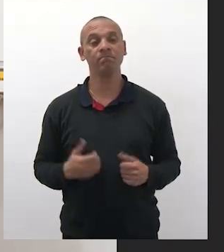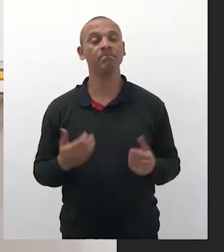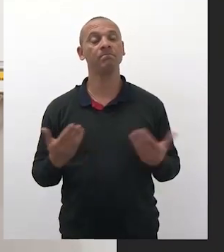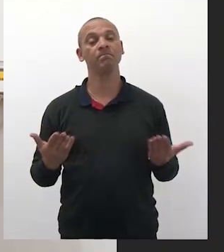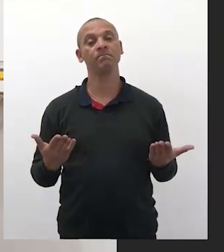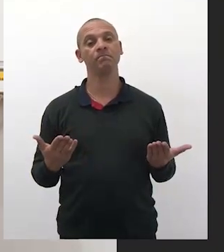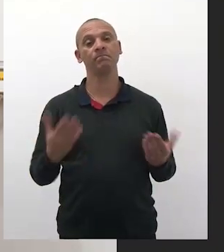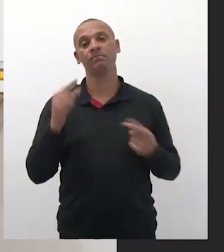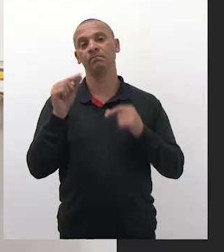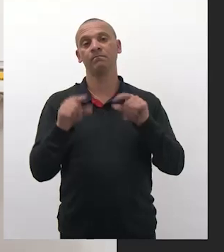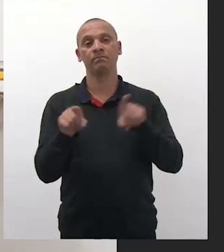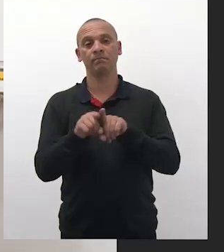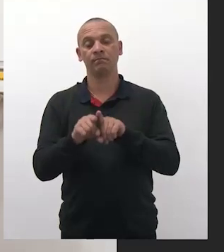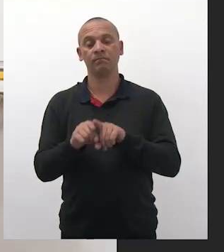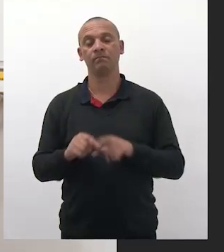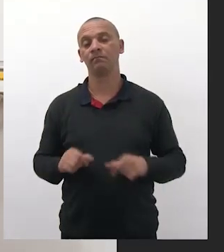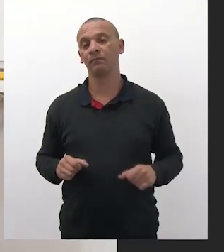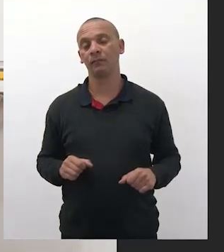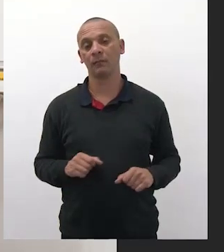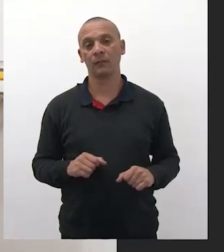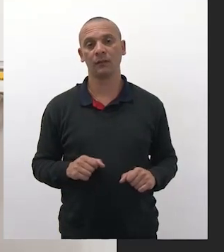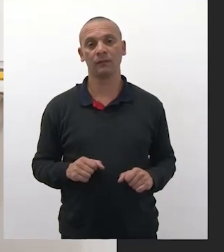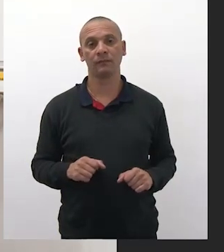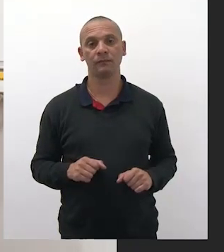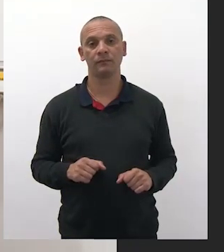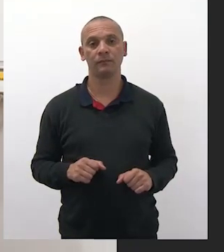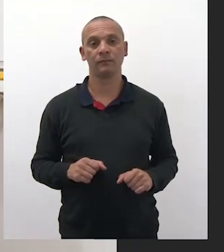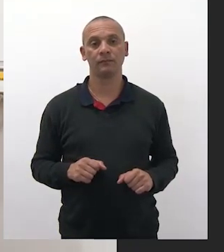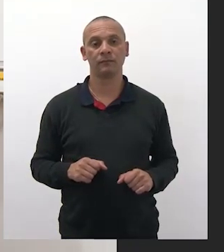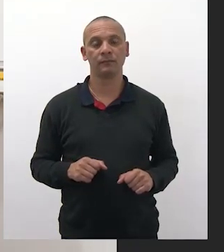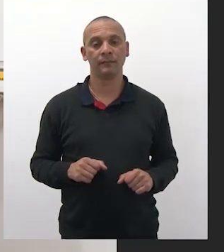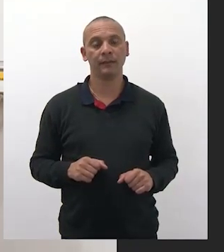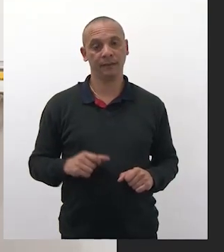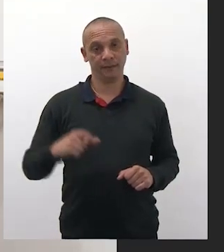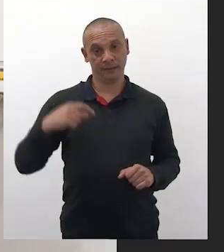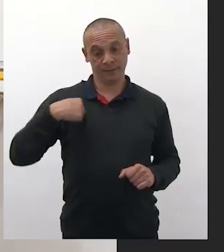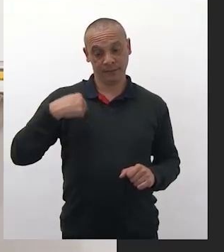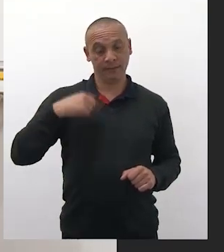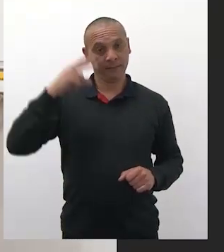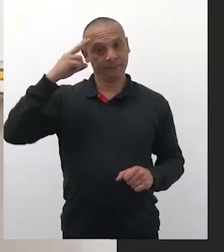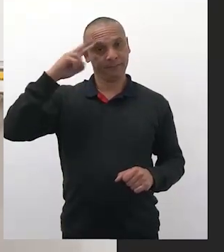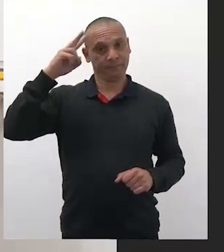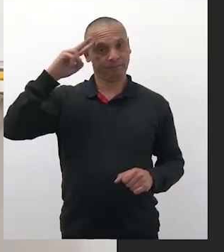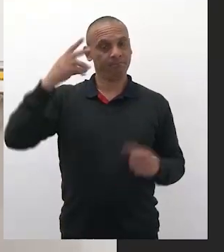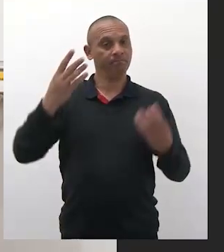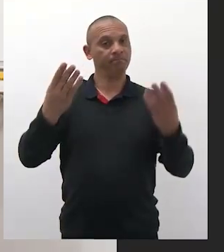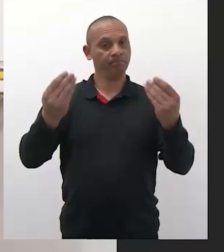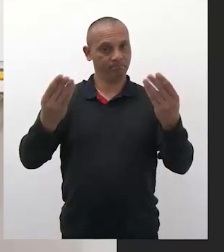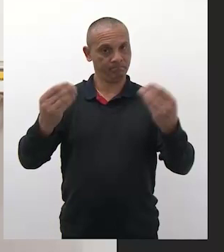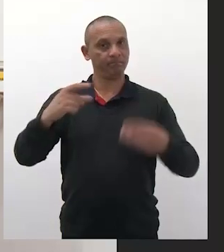Assim, Diógenes, eu tenho muitas histórias, né?